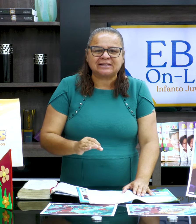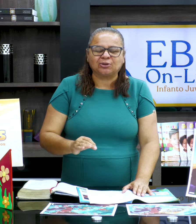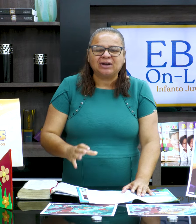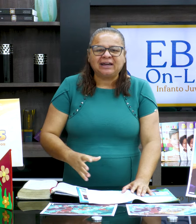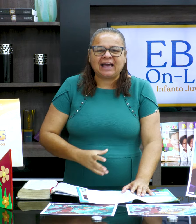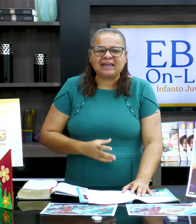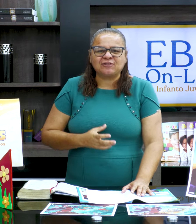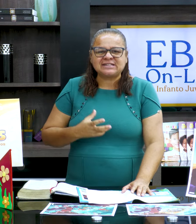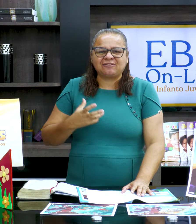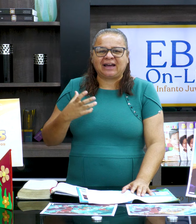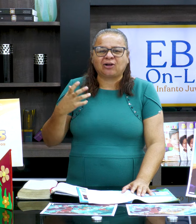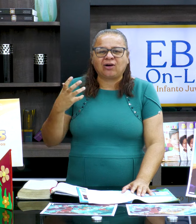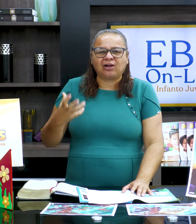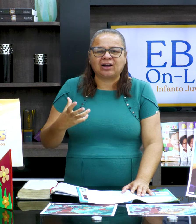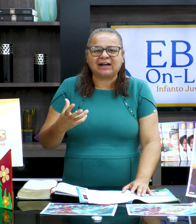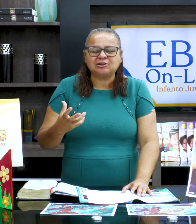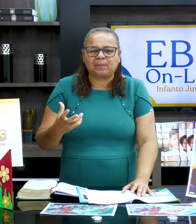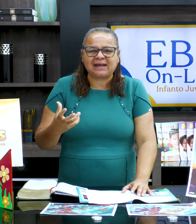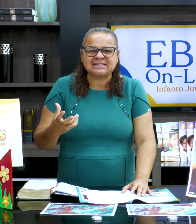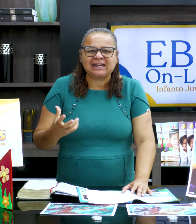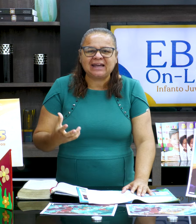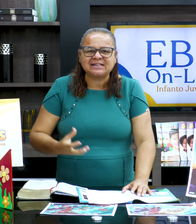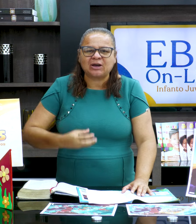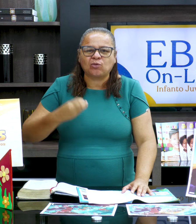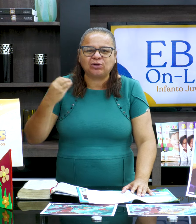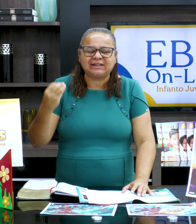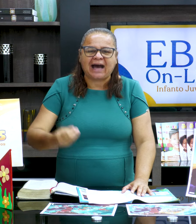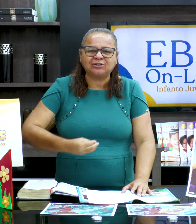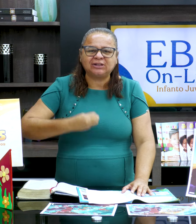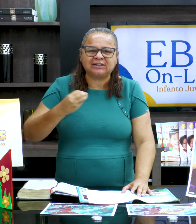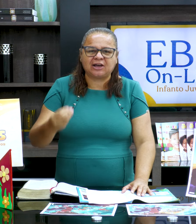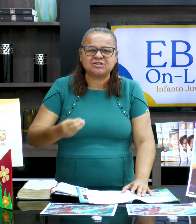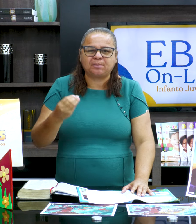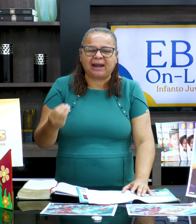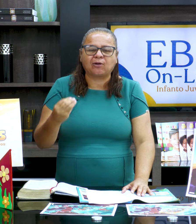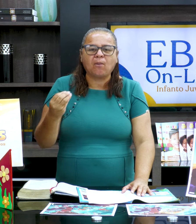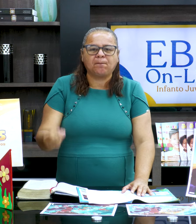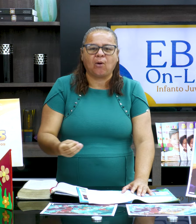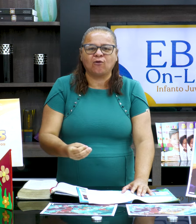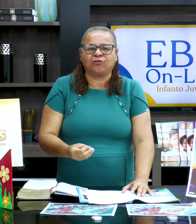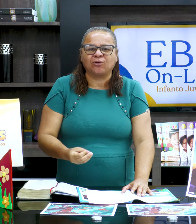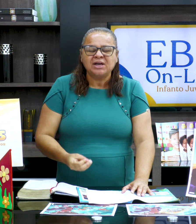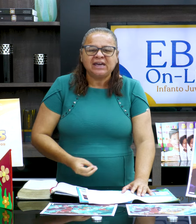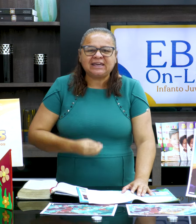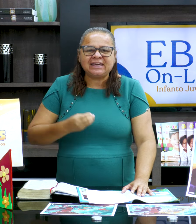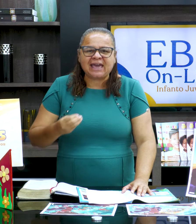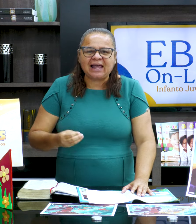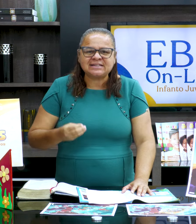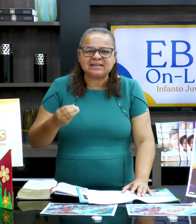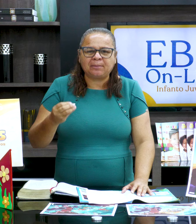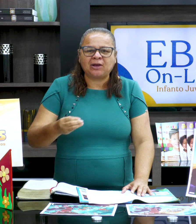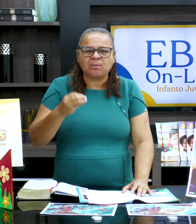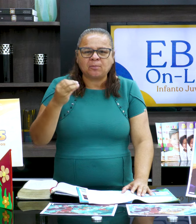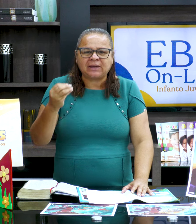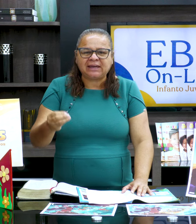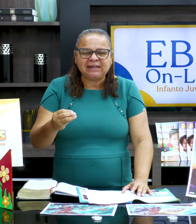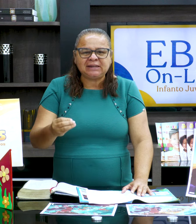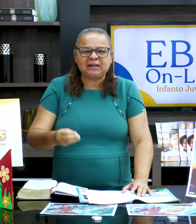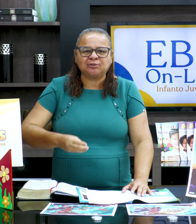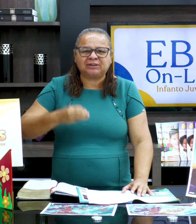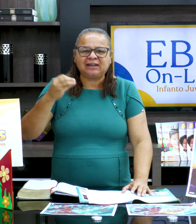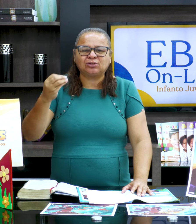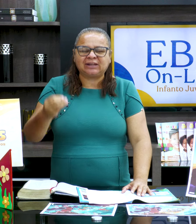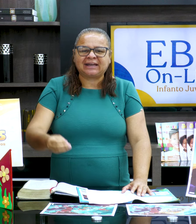propósitos e ali você vai colocando para as crianças o cuidado de de para com o povo e que eles também como